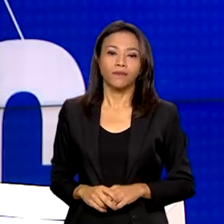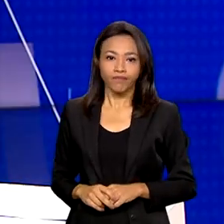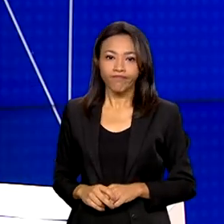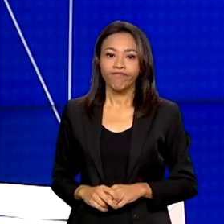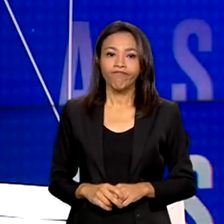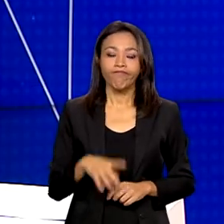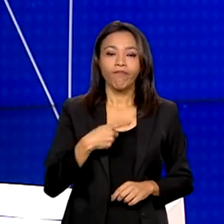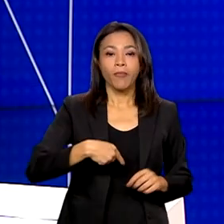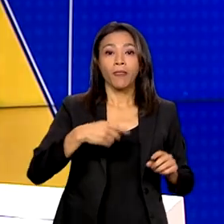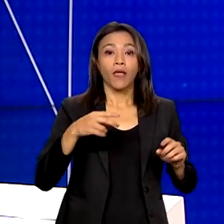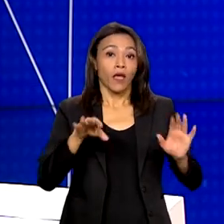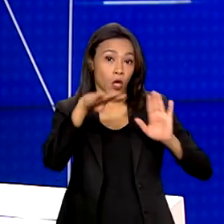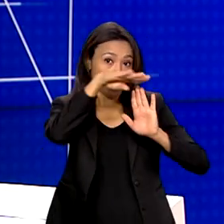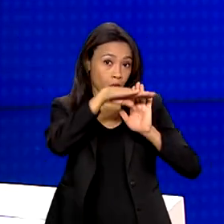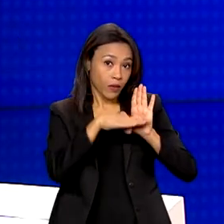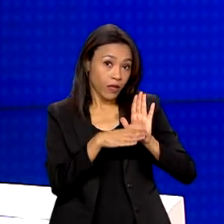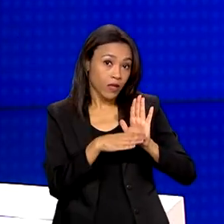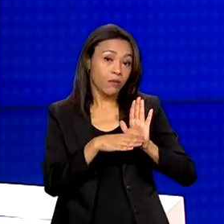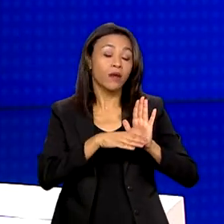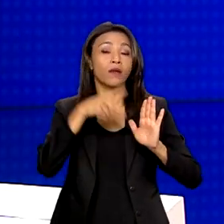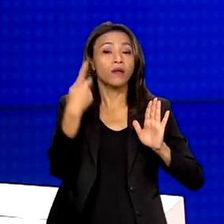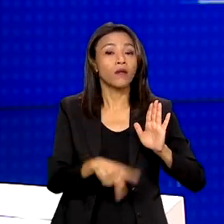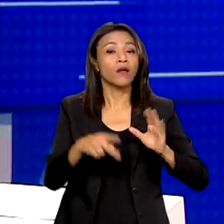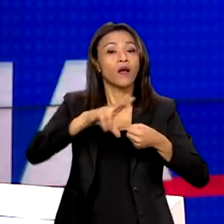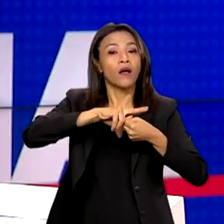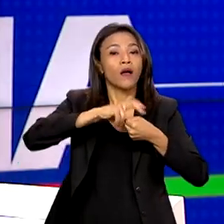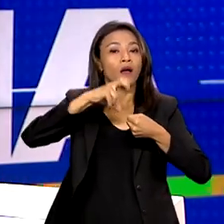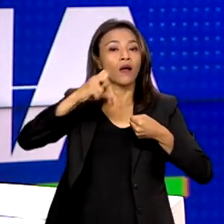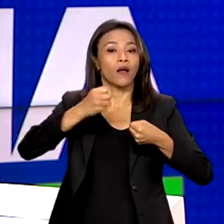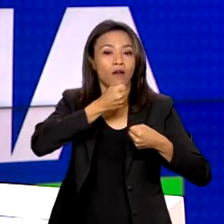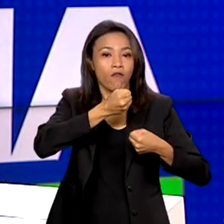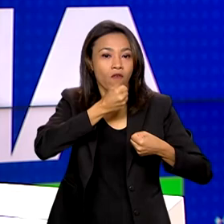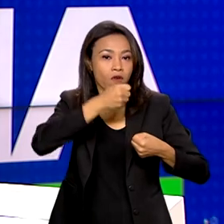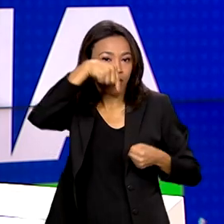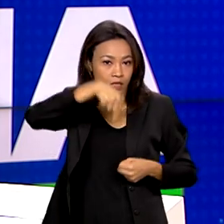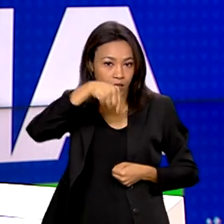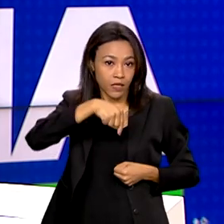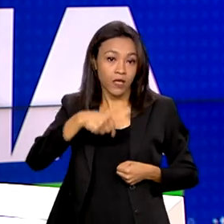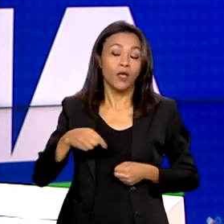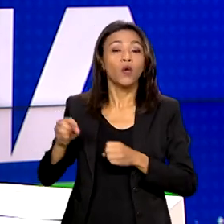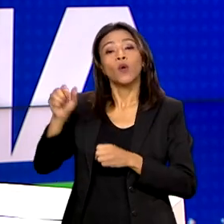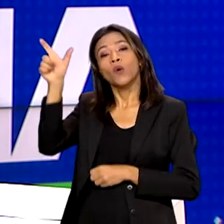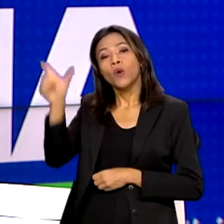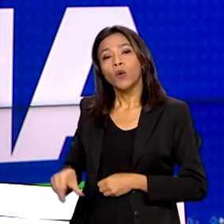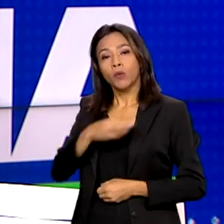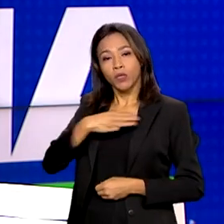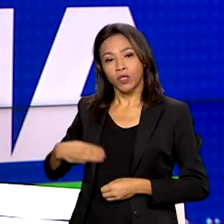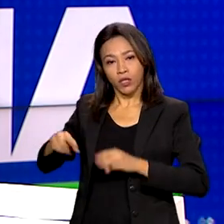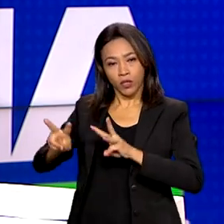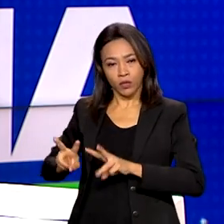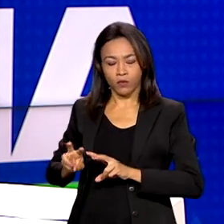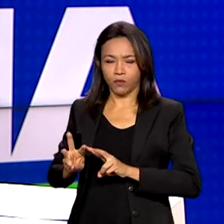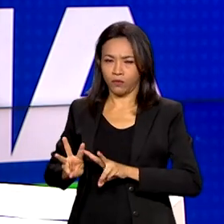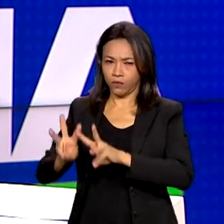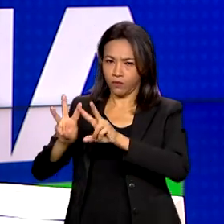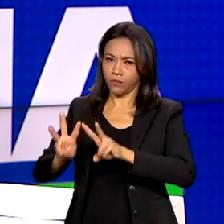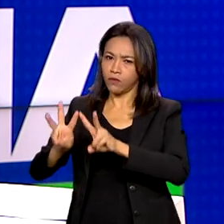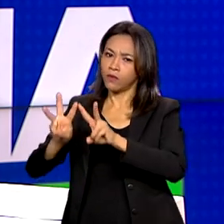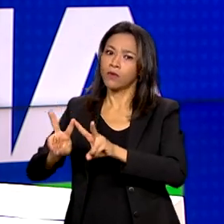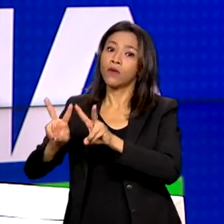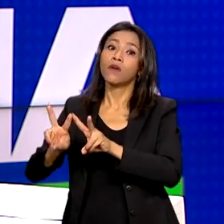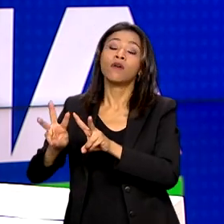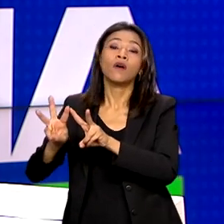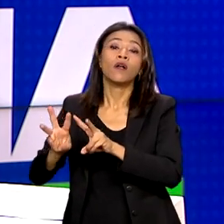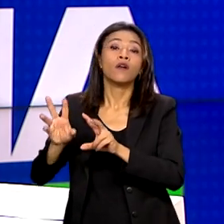e ao programa A Voz do Brasil o ministro Wellington Dias falou sobre ajuda as famílias da região sul vítimas